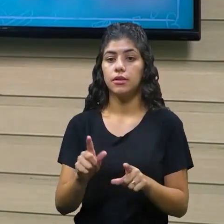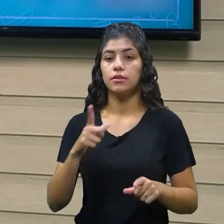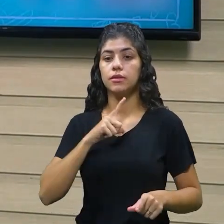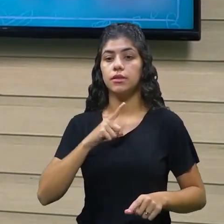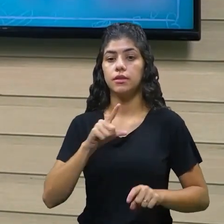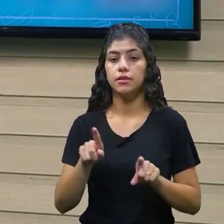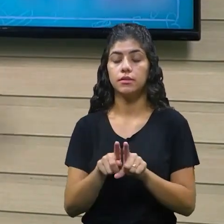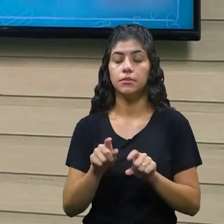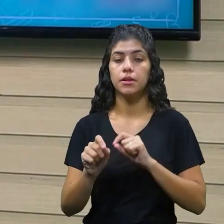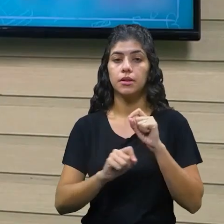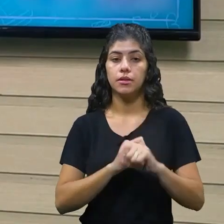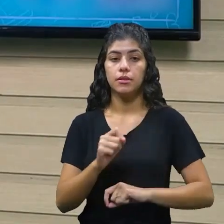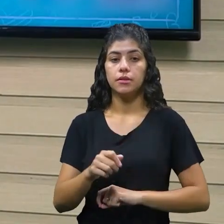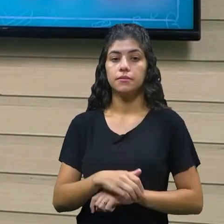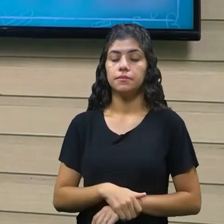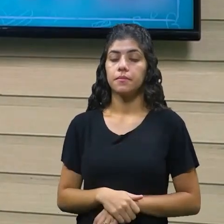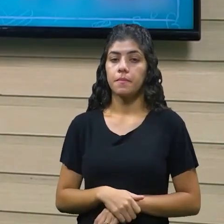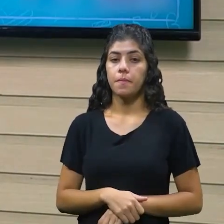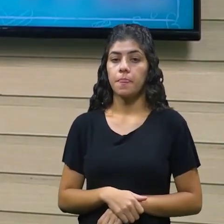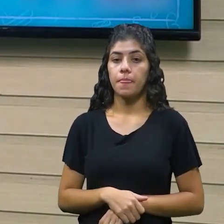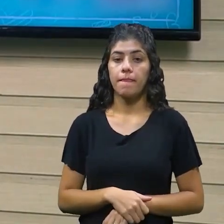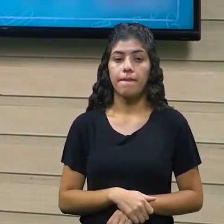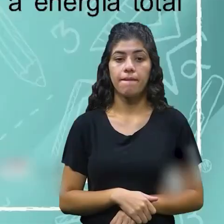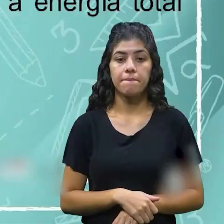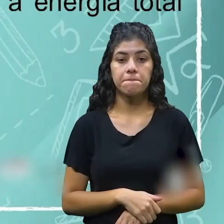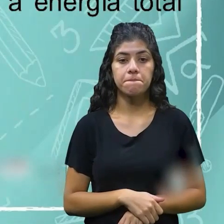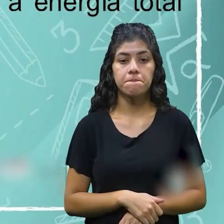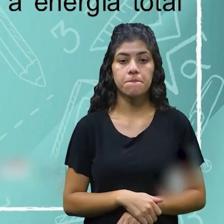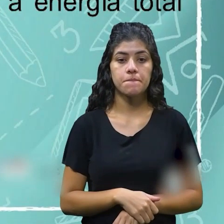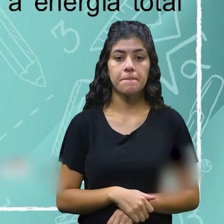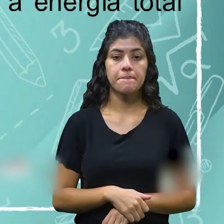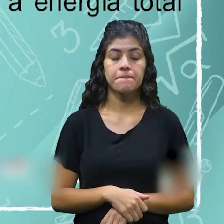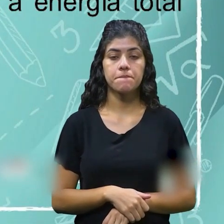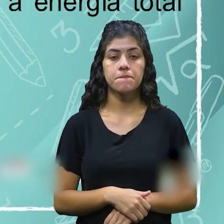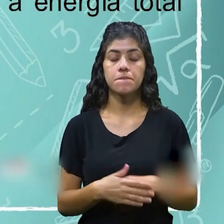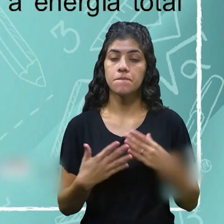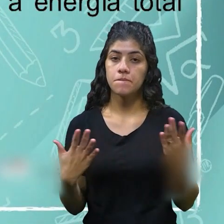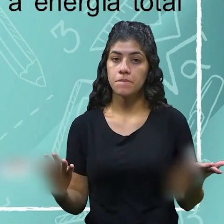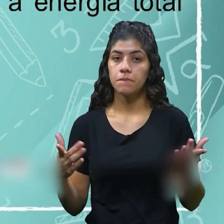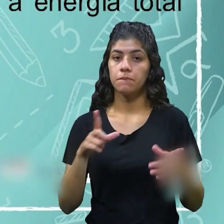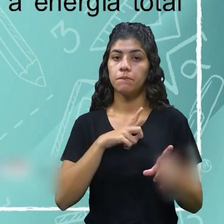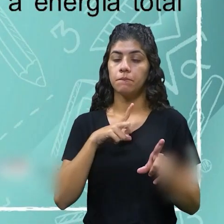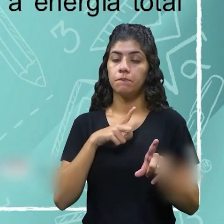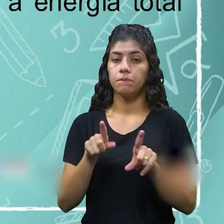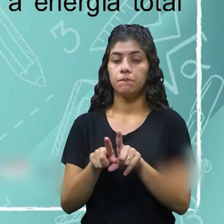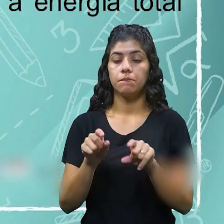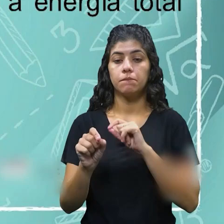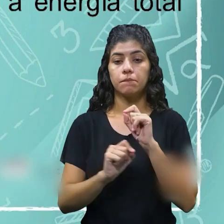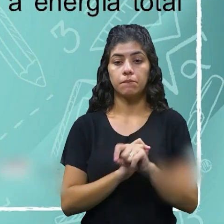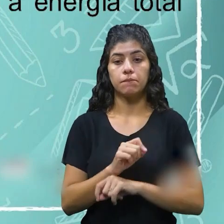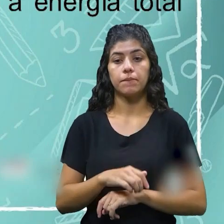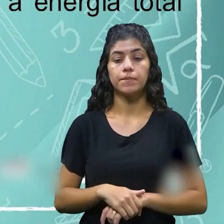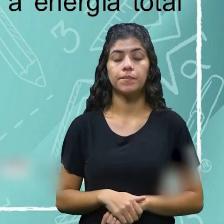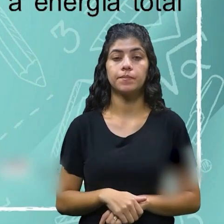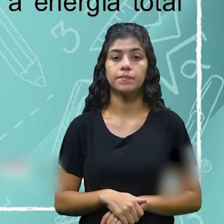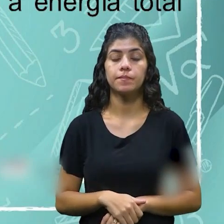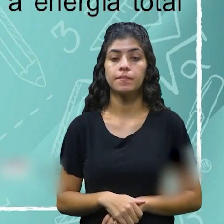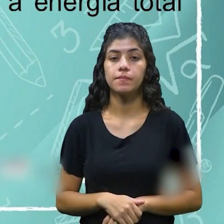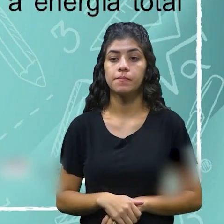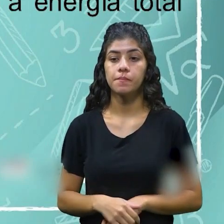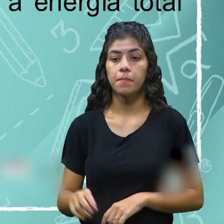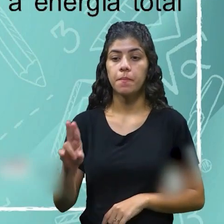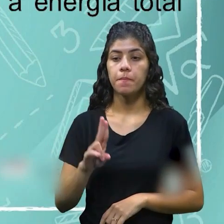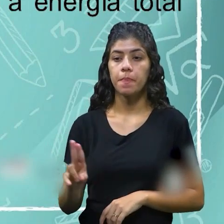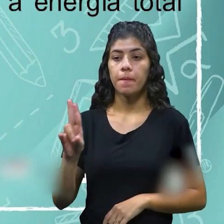até que você tenha ali um sistema puramente mecânico, né? Desse modo, o princípio de conservação de energia